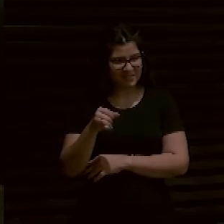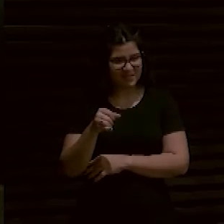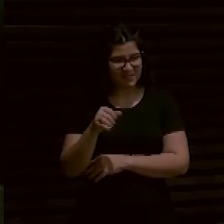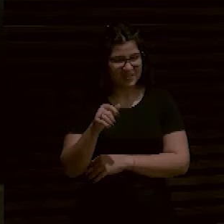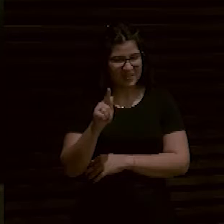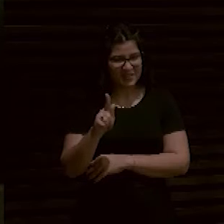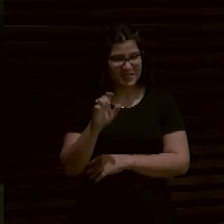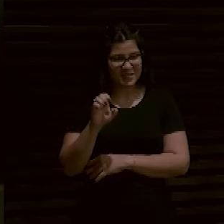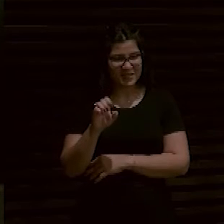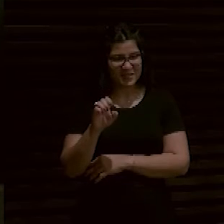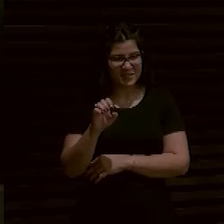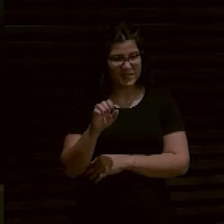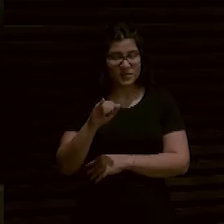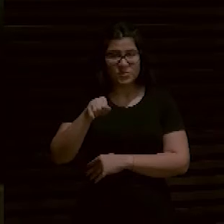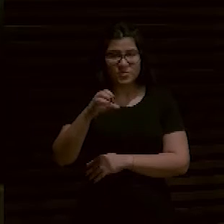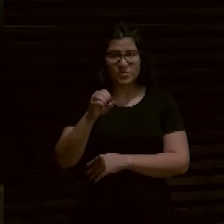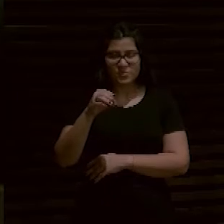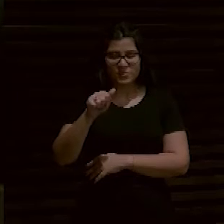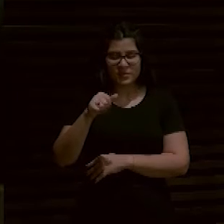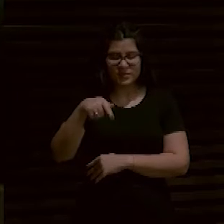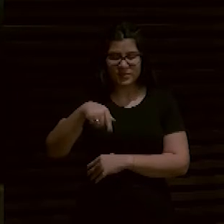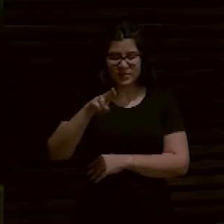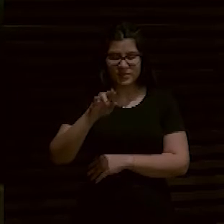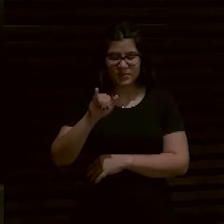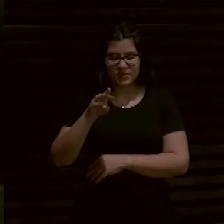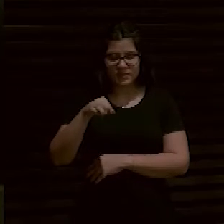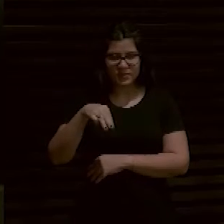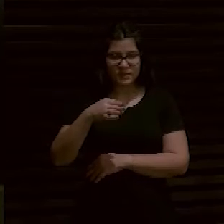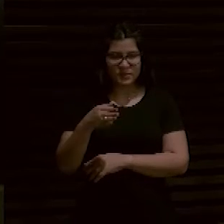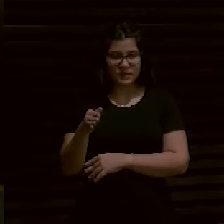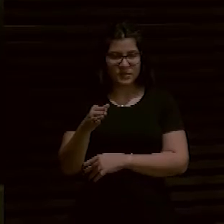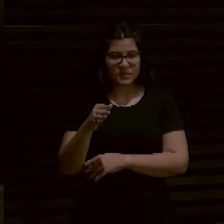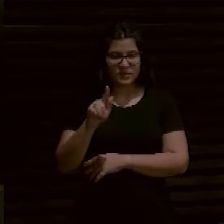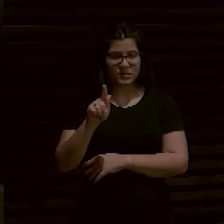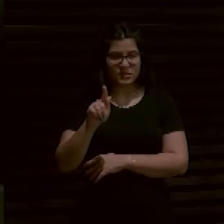Foi um ministério longo. E ele